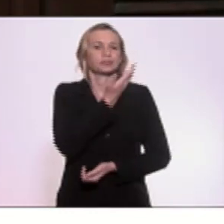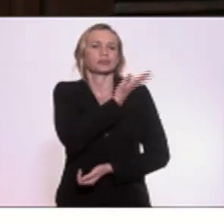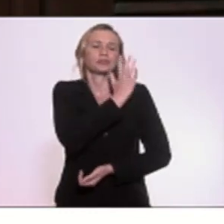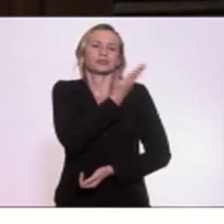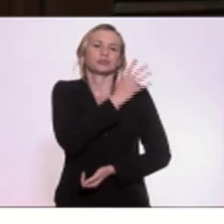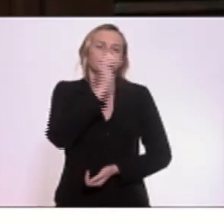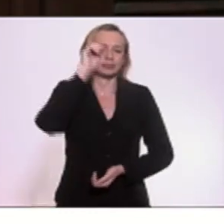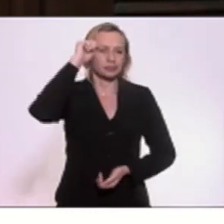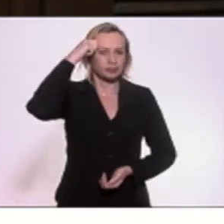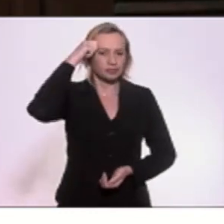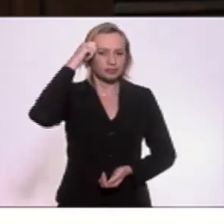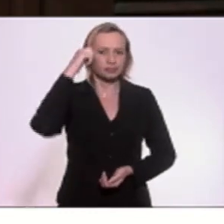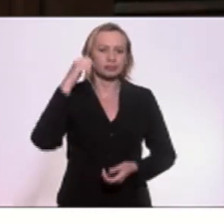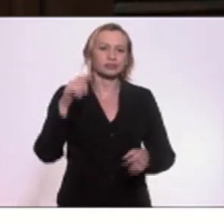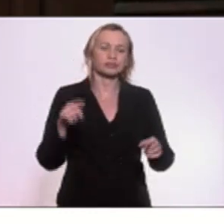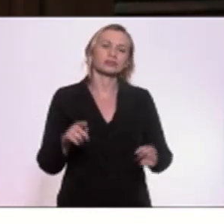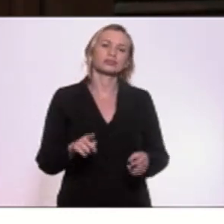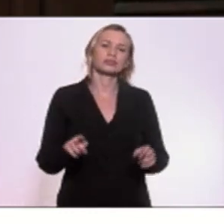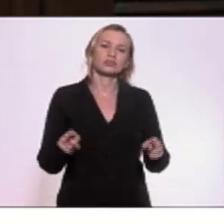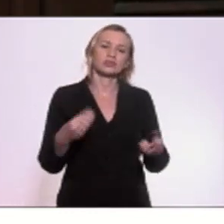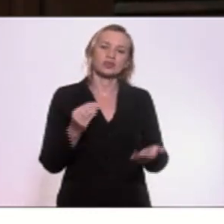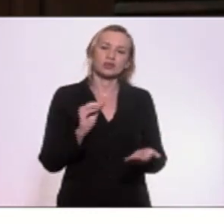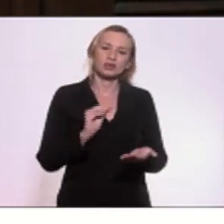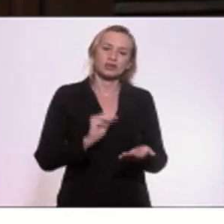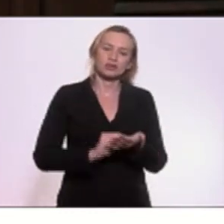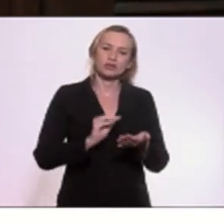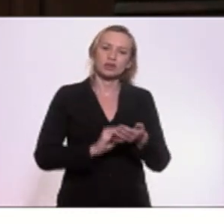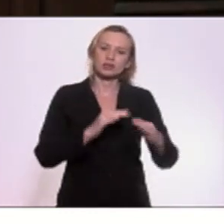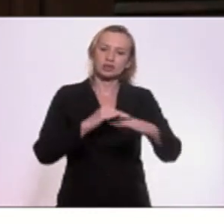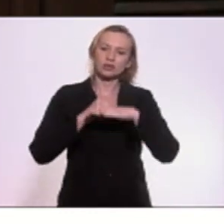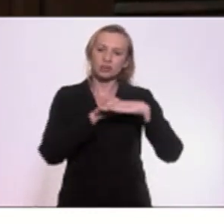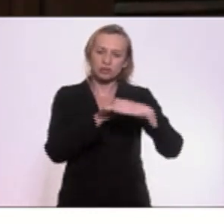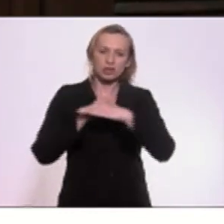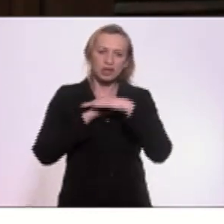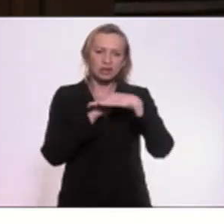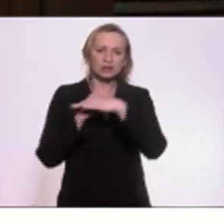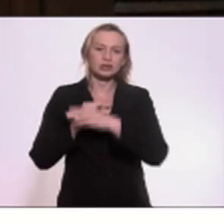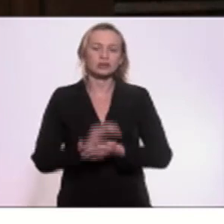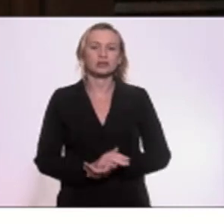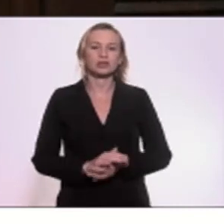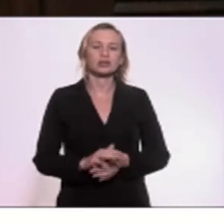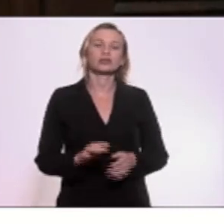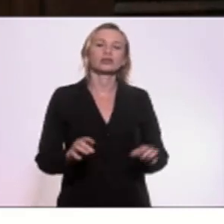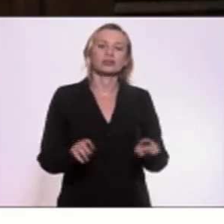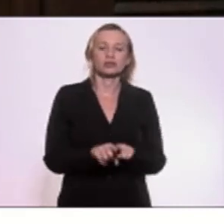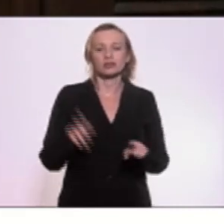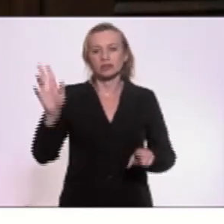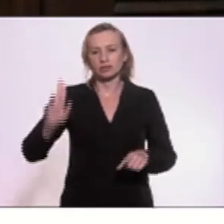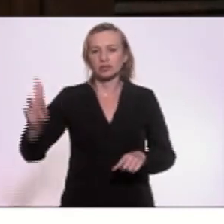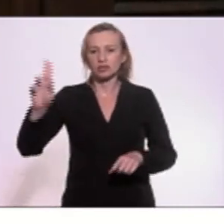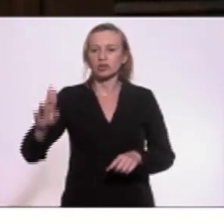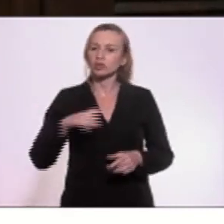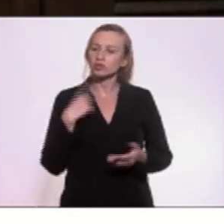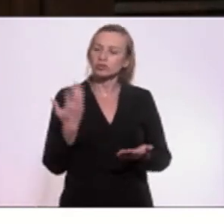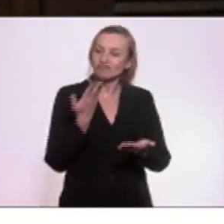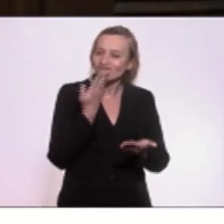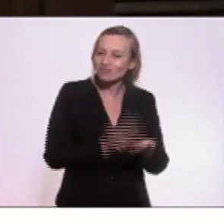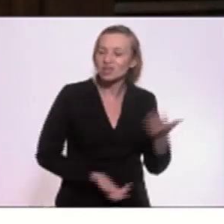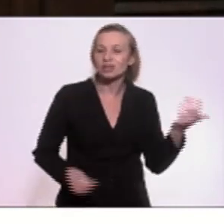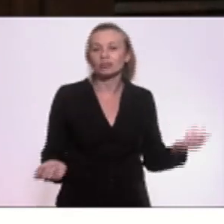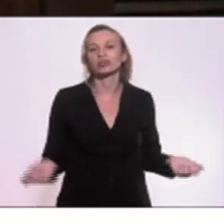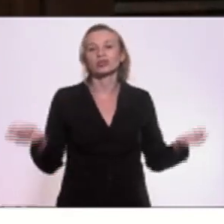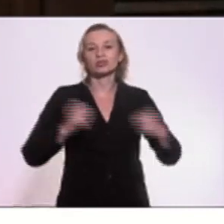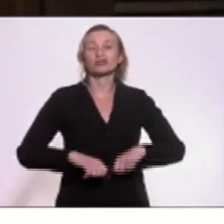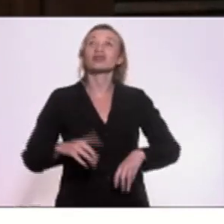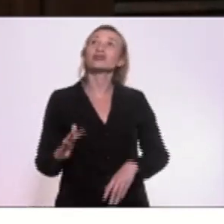no Brasil, apesar dessa excelente notícia das universidades, é que nós estamos perdendo a possibilidade